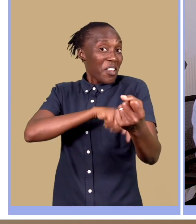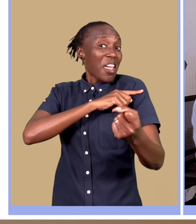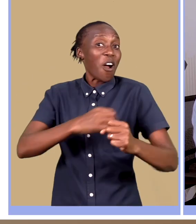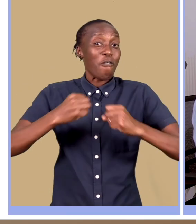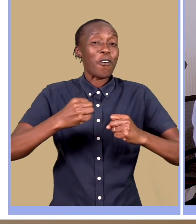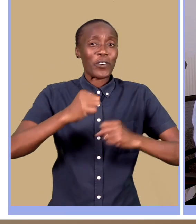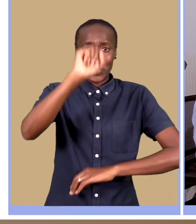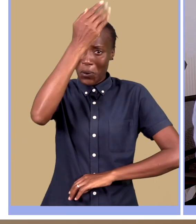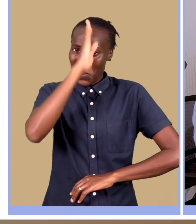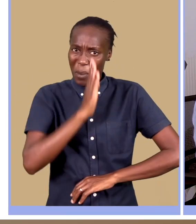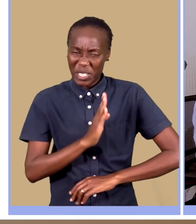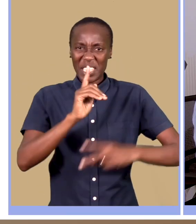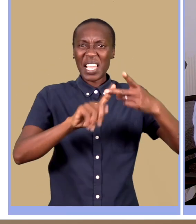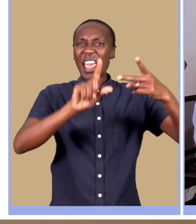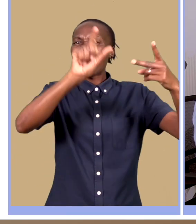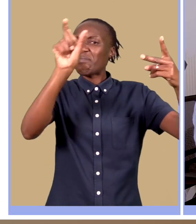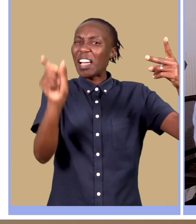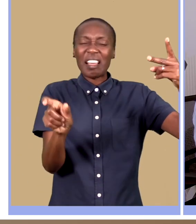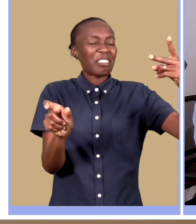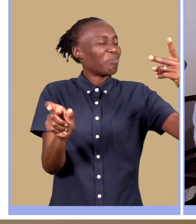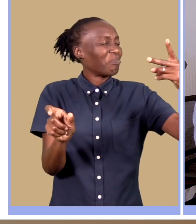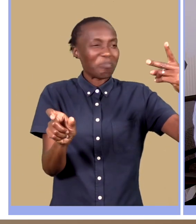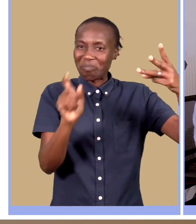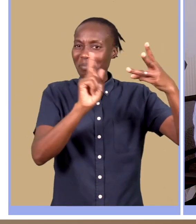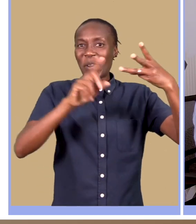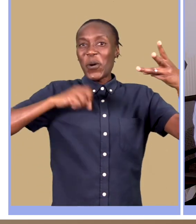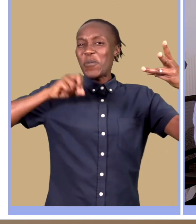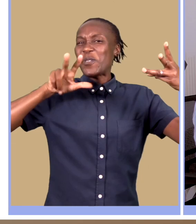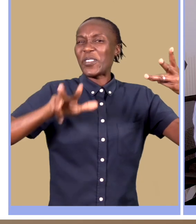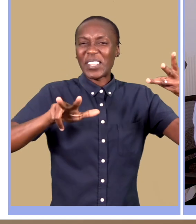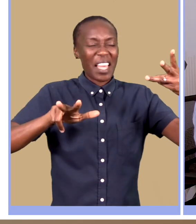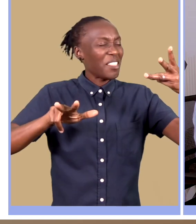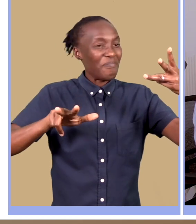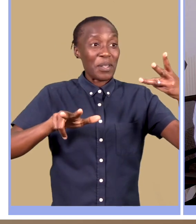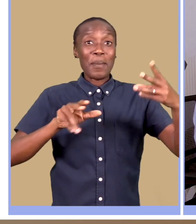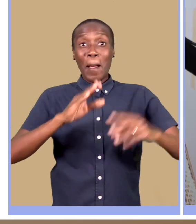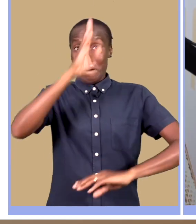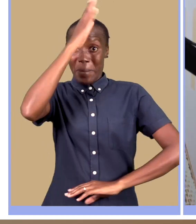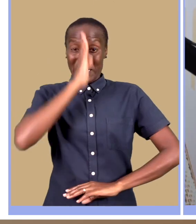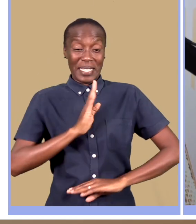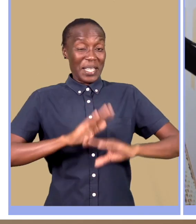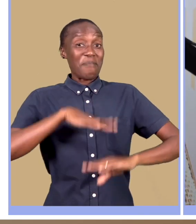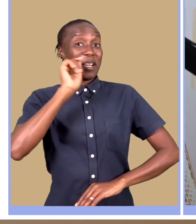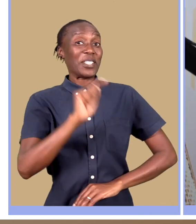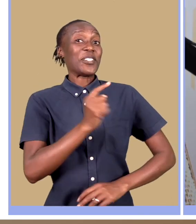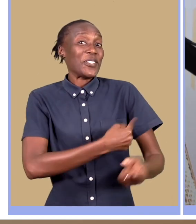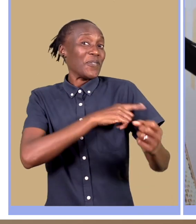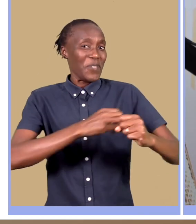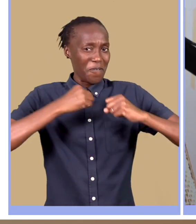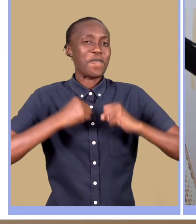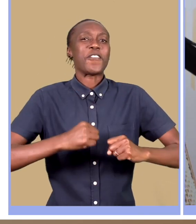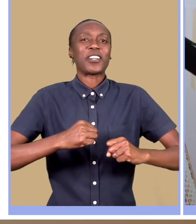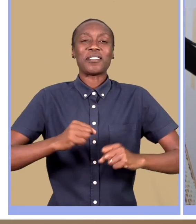exemplo, na Itália ou em Portugal, que digamos, são mundos acadêmicos que eu mais ou menos conheço. Bom, é aquela